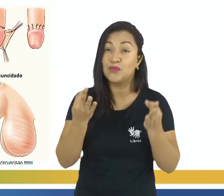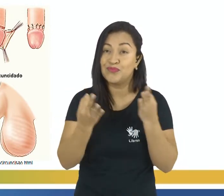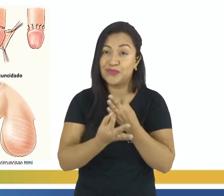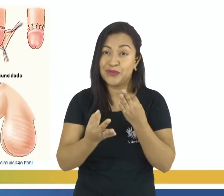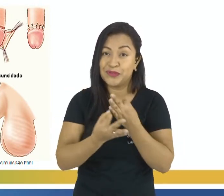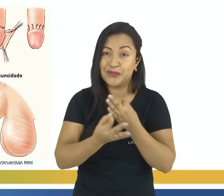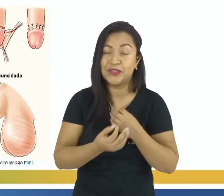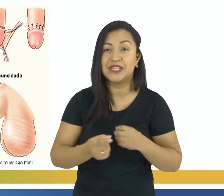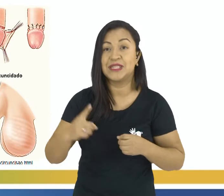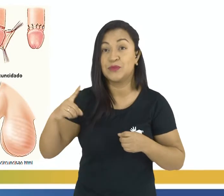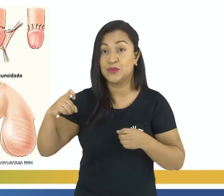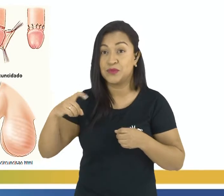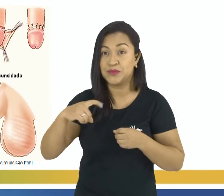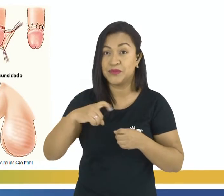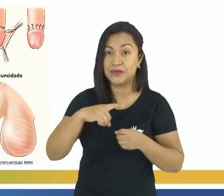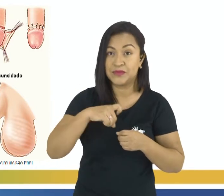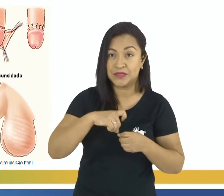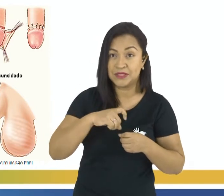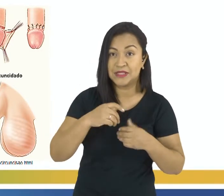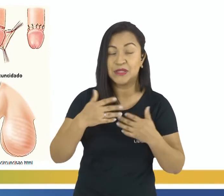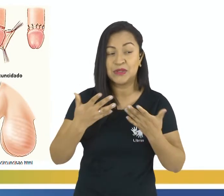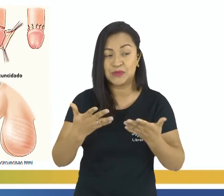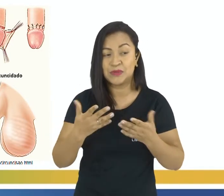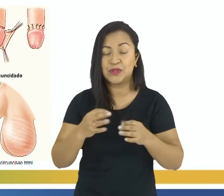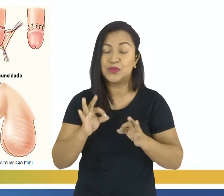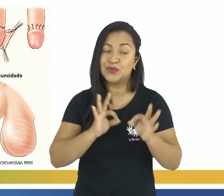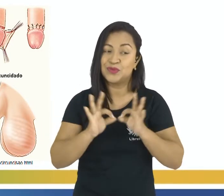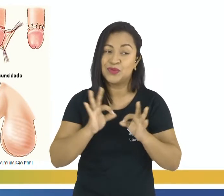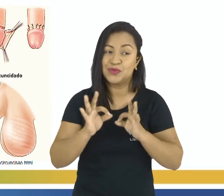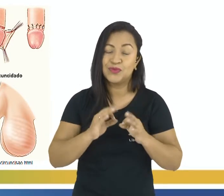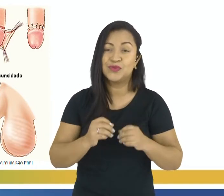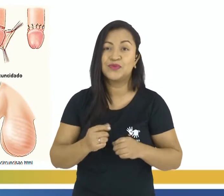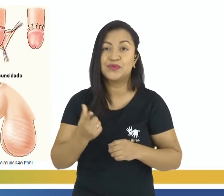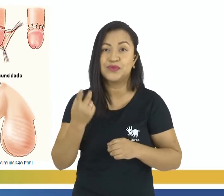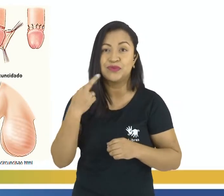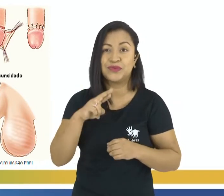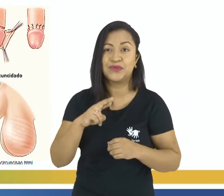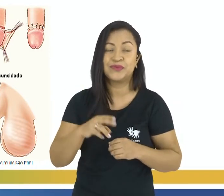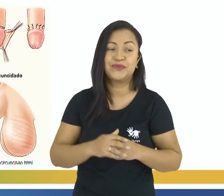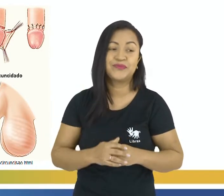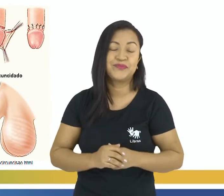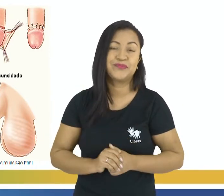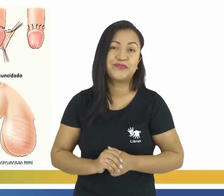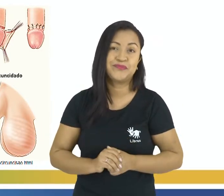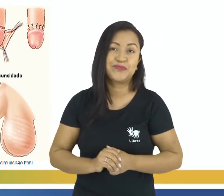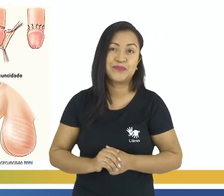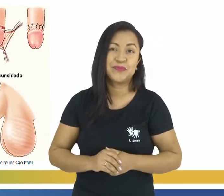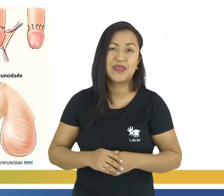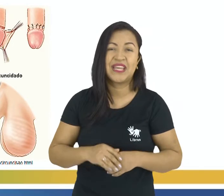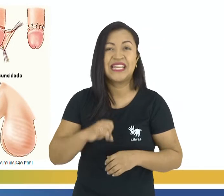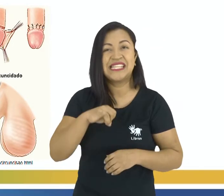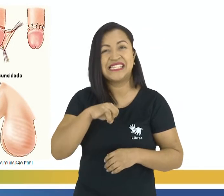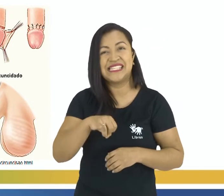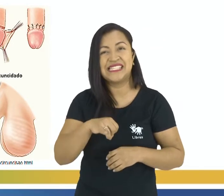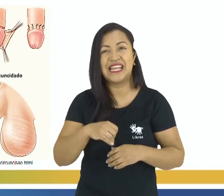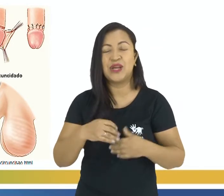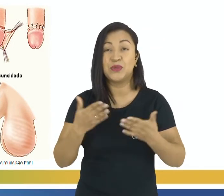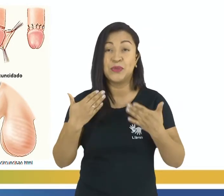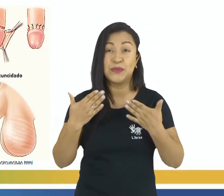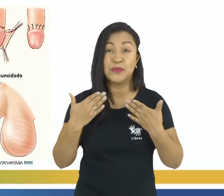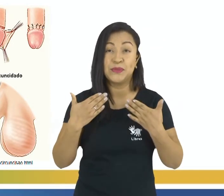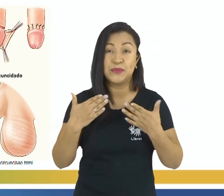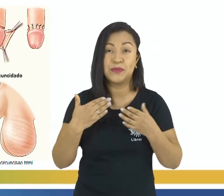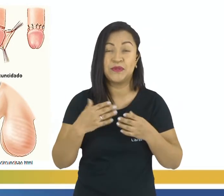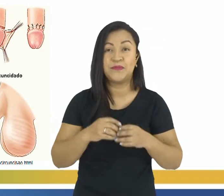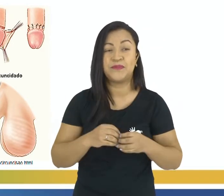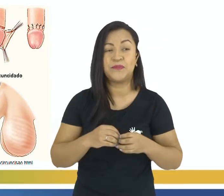espermatozoides e eles consigam serem produzidos e se manterem ativos. Quando fica muito calor, esse